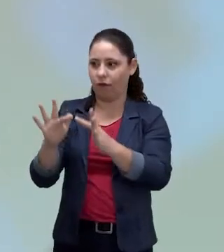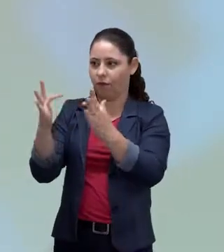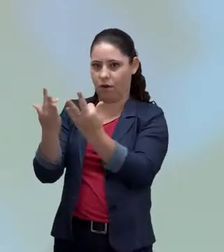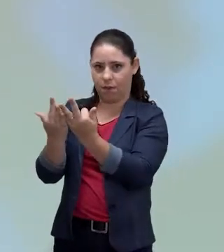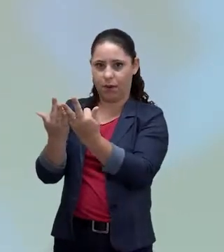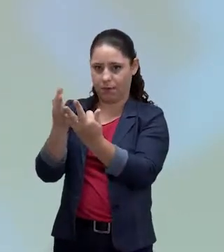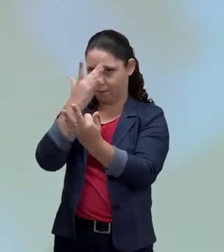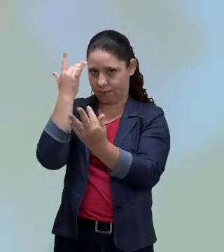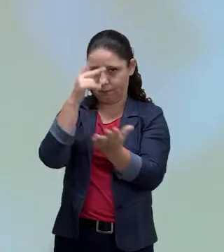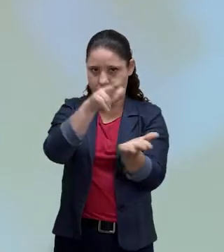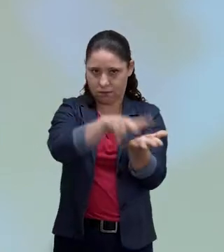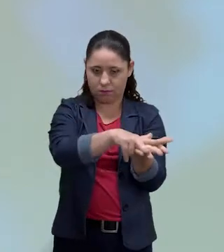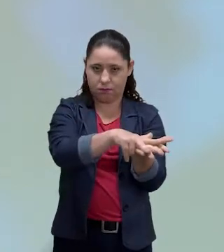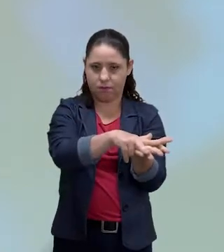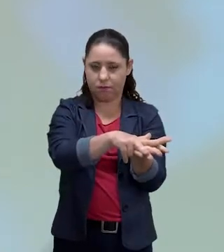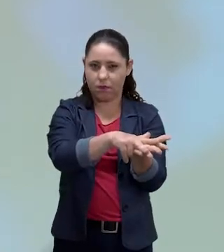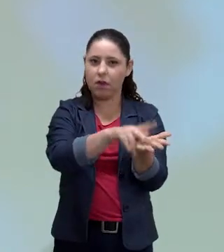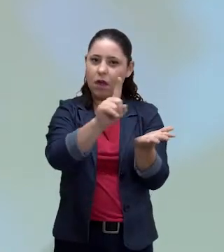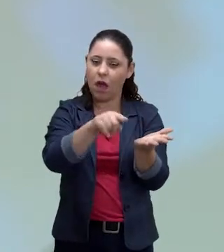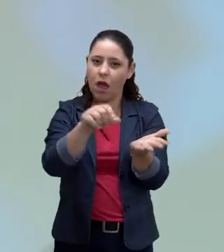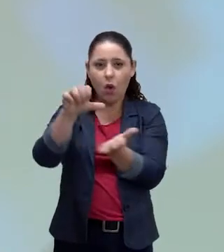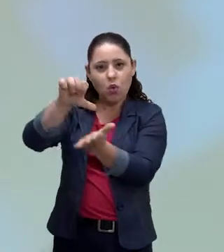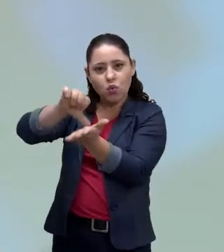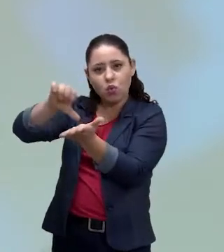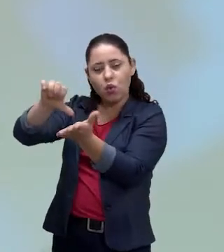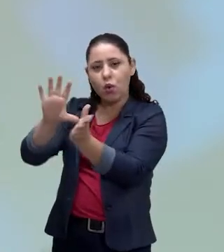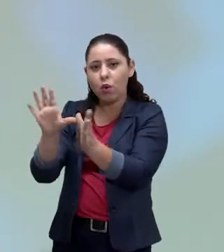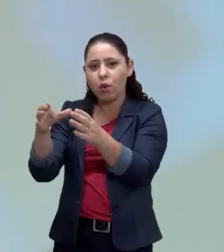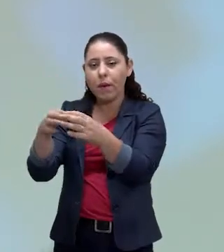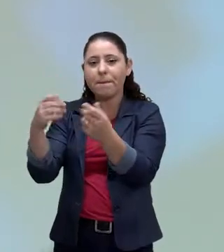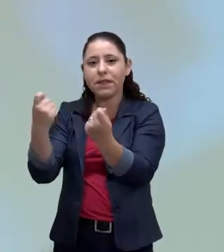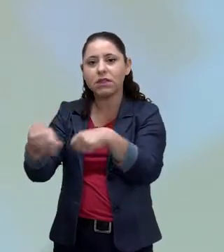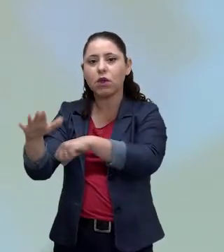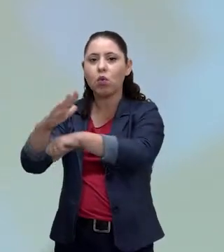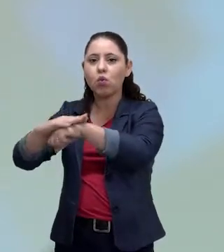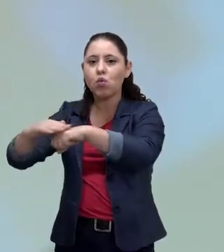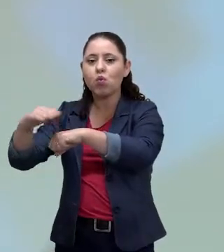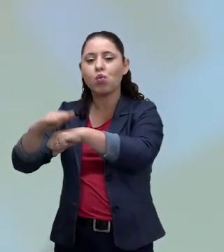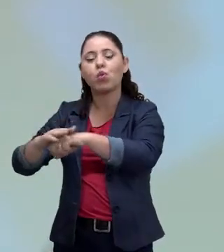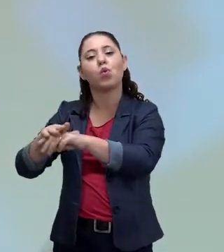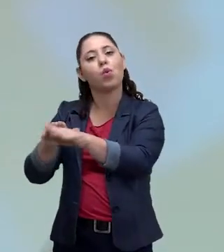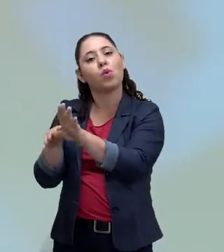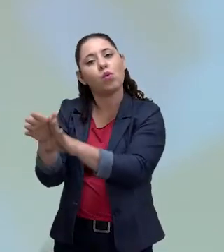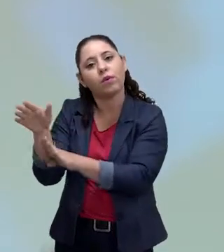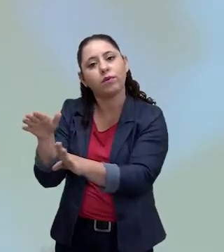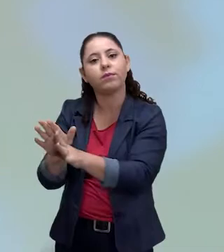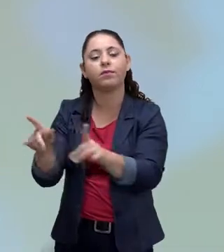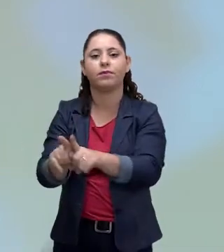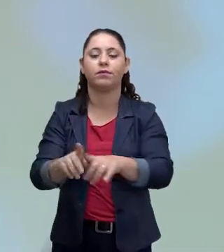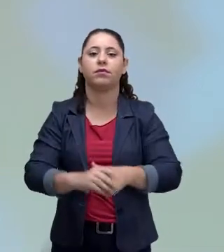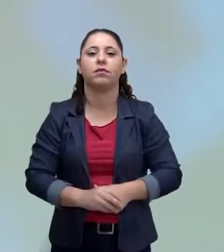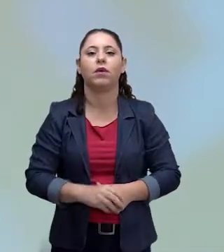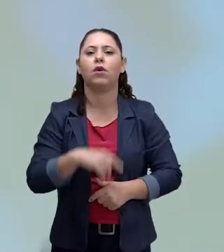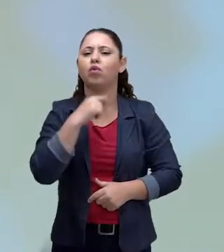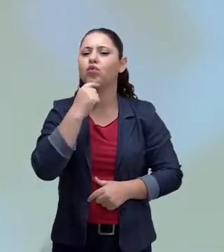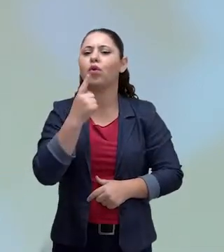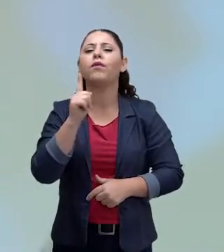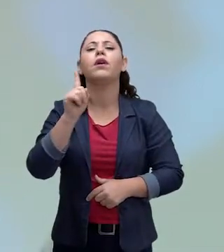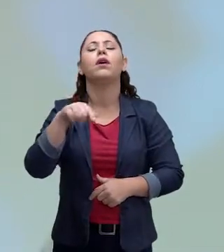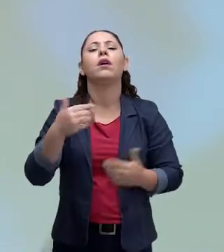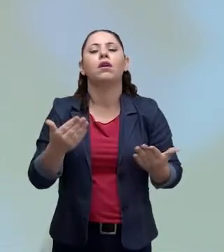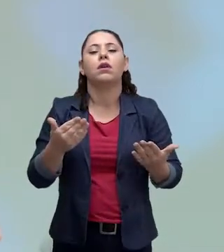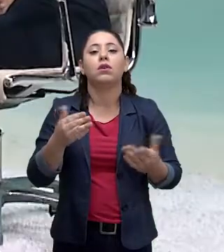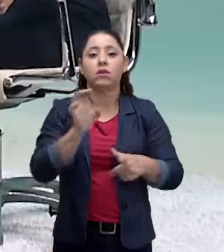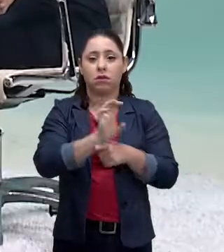do paciente também é um núcleo ali que ele precisa de acolhimento também, né? A nossa dúvida é o seguinte,